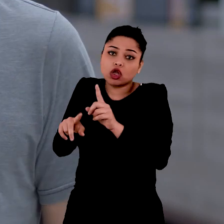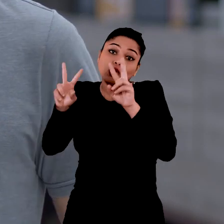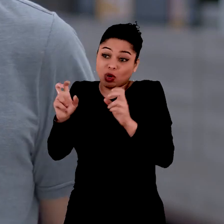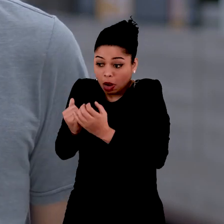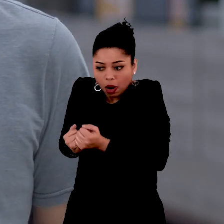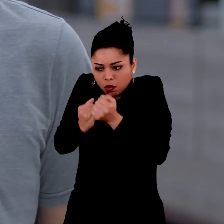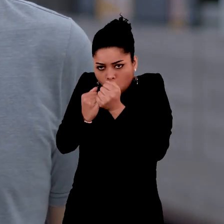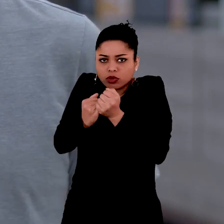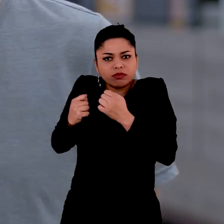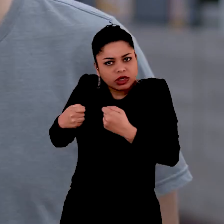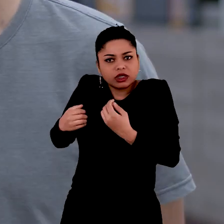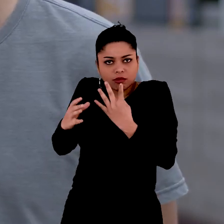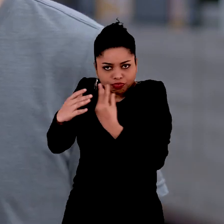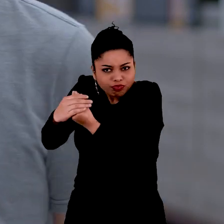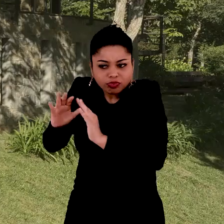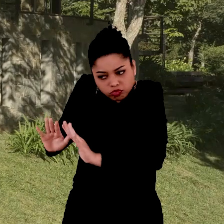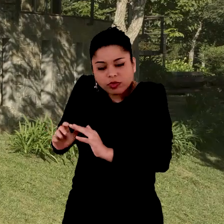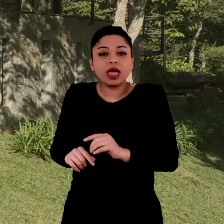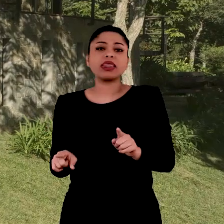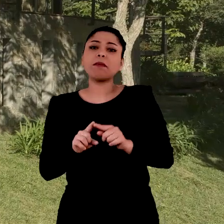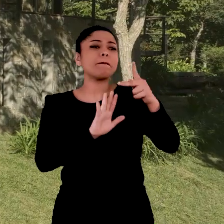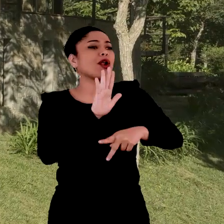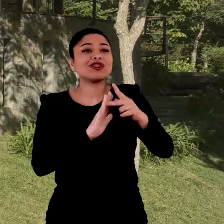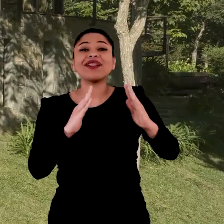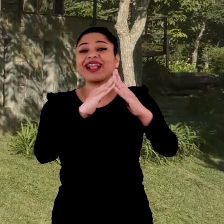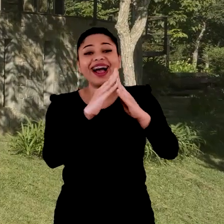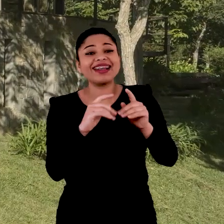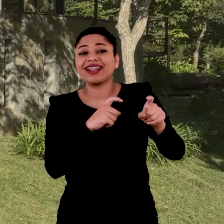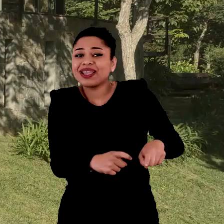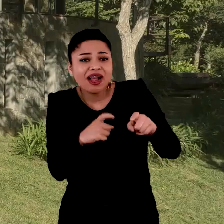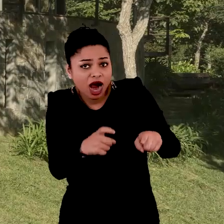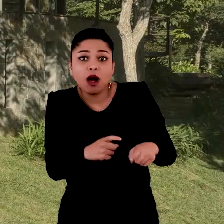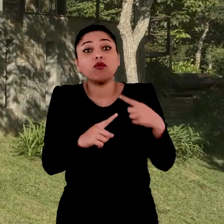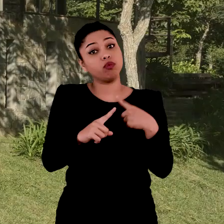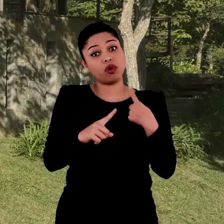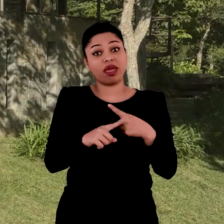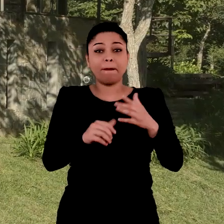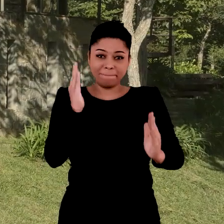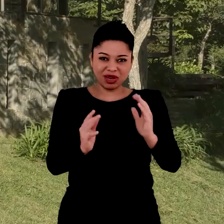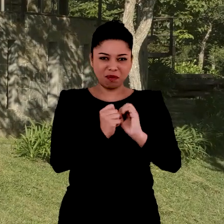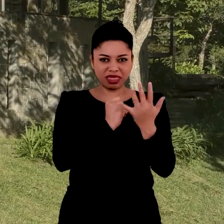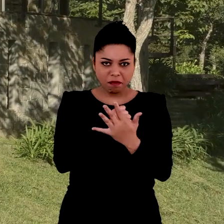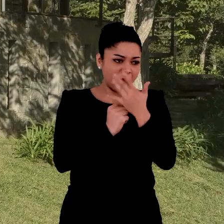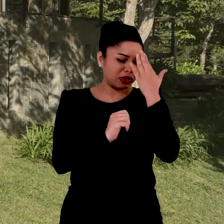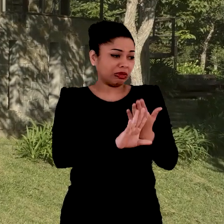afastamento dos centros urbanos apareceu muito, e é o que a gente tem feito ultimamente. Falar sobre a Casa da Bocane, esse projeto que a